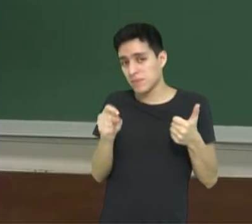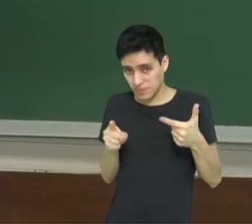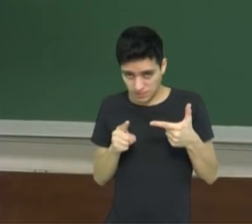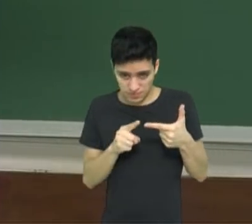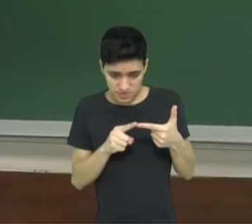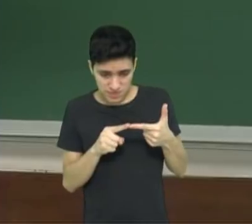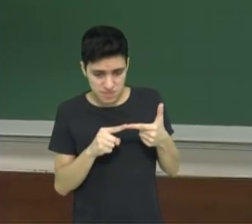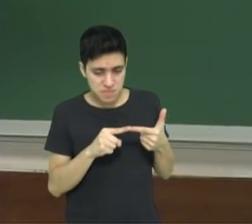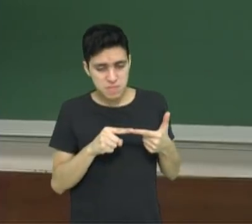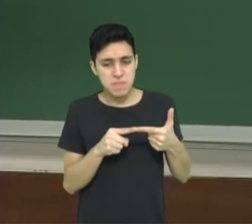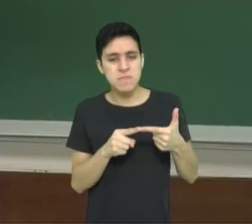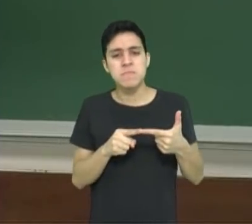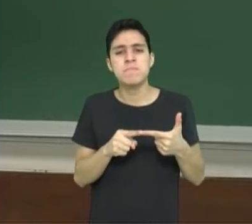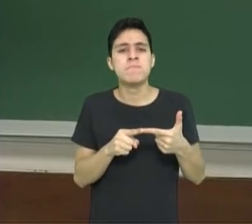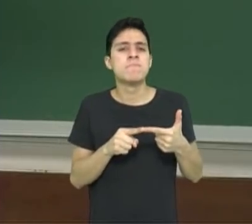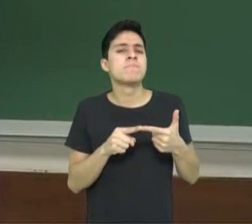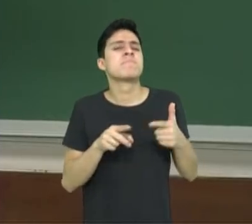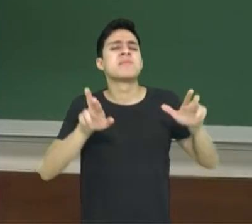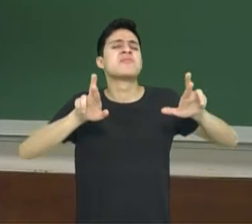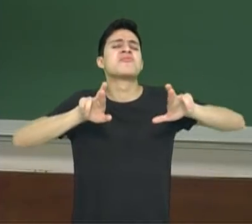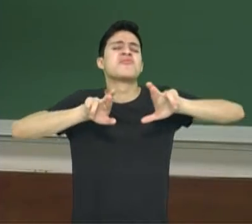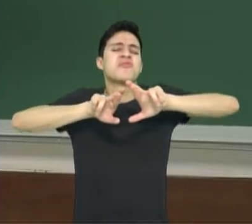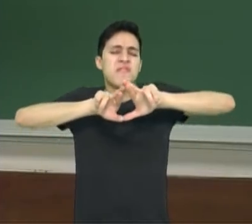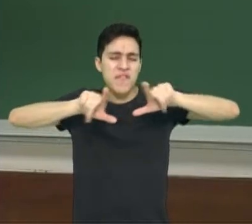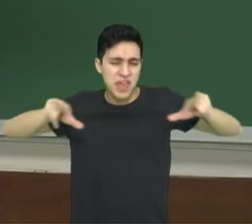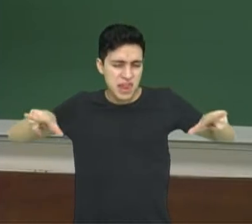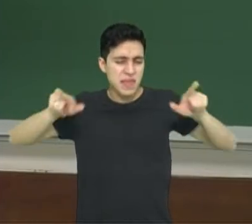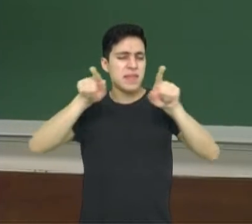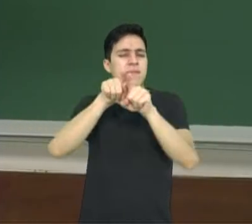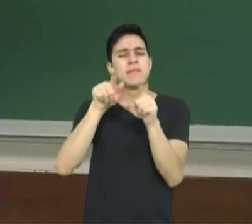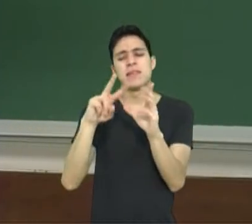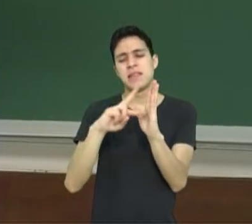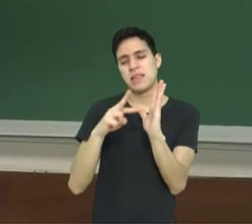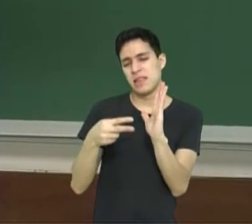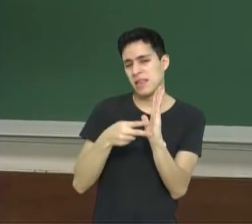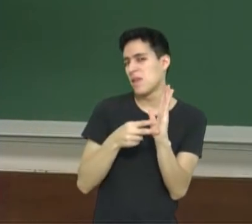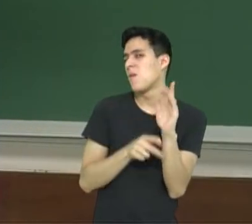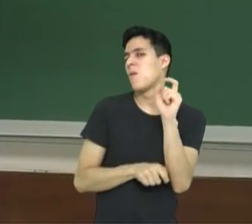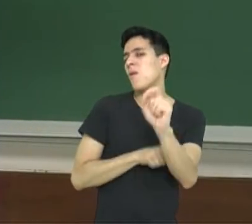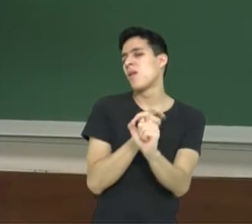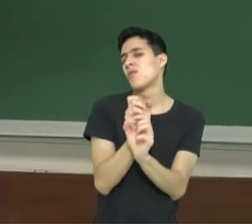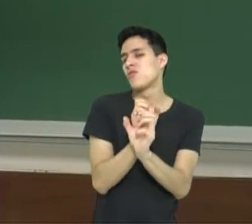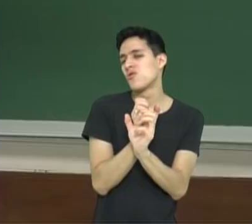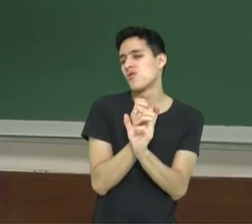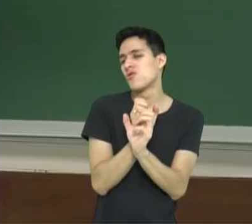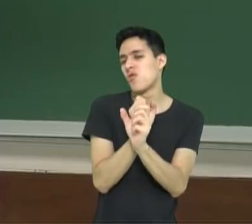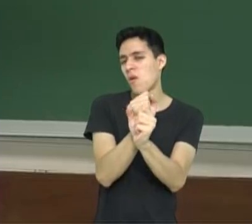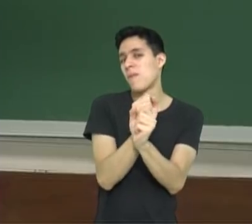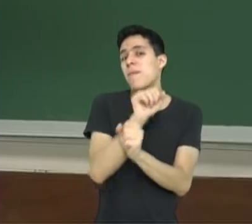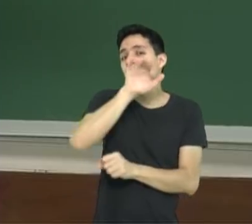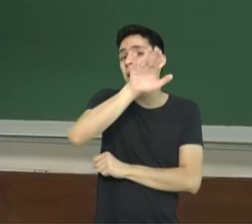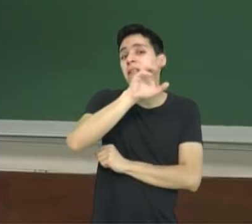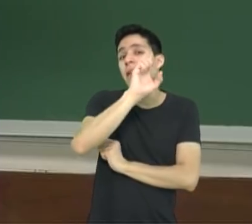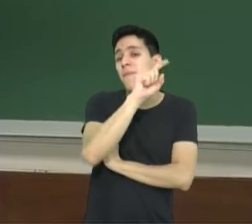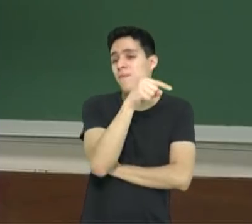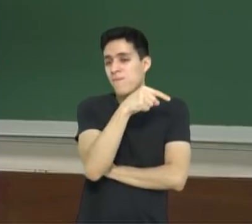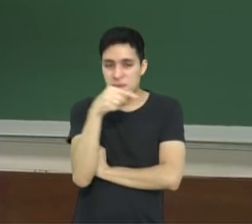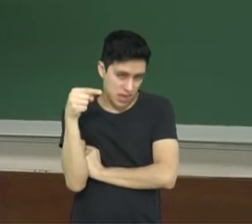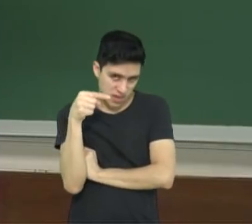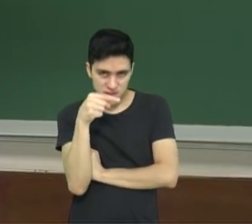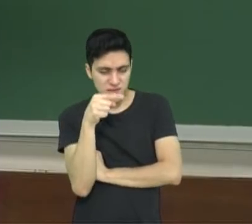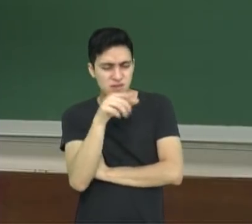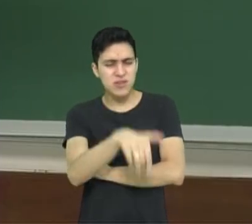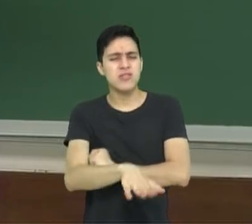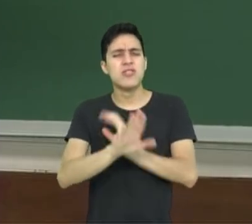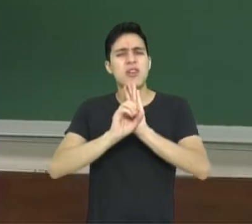a diferença. Diferença também é uma continha de menos. Já falamos bastante sobre